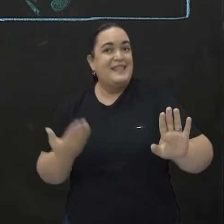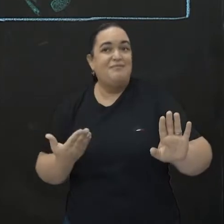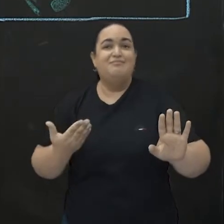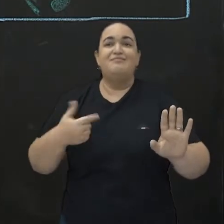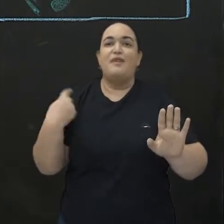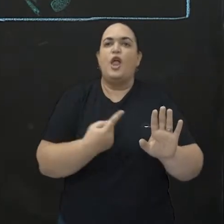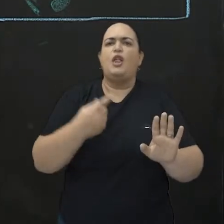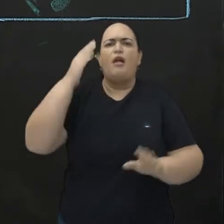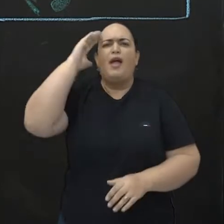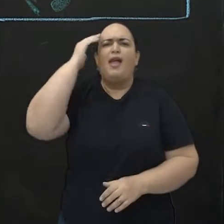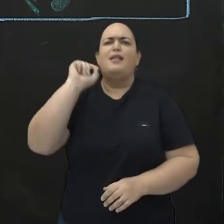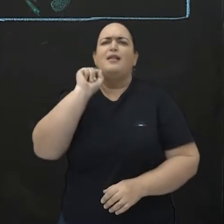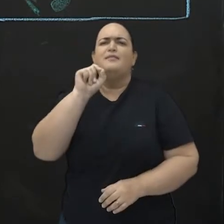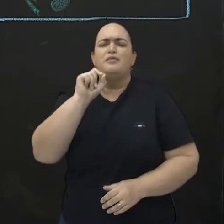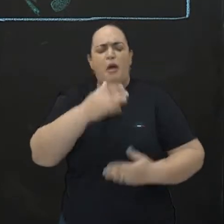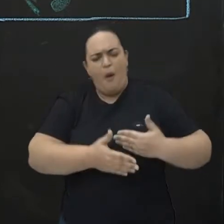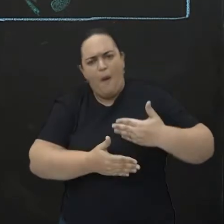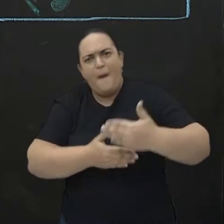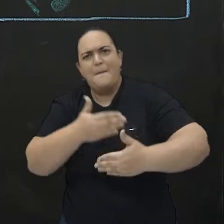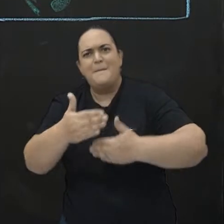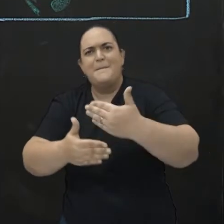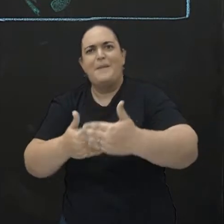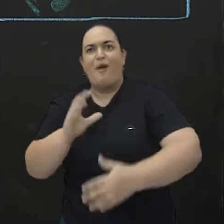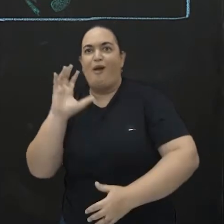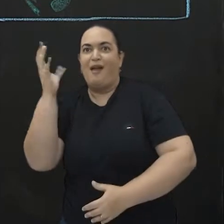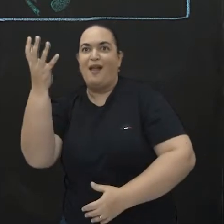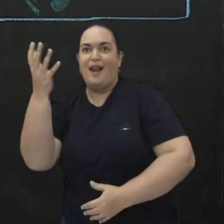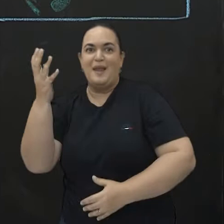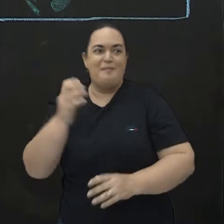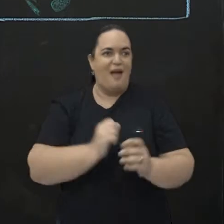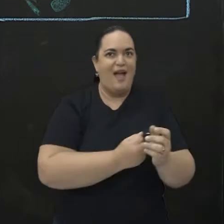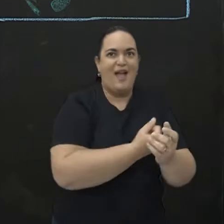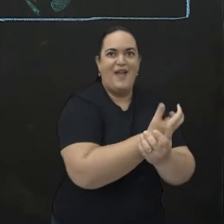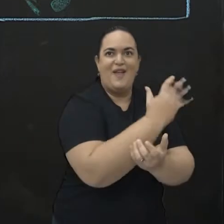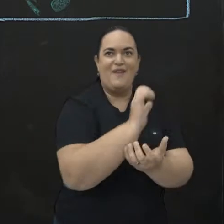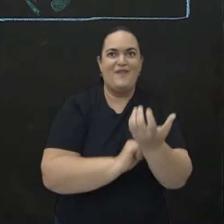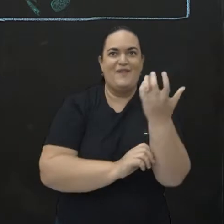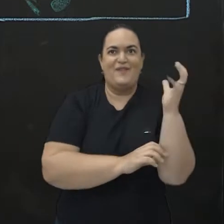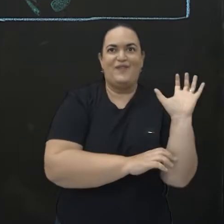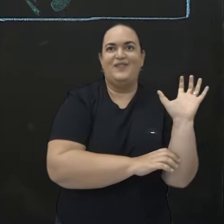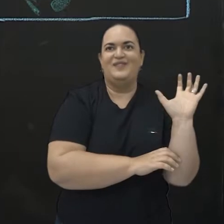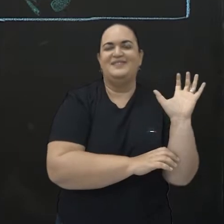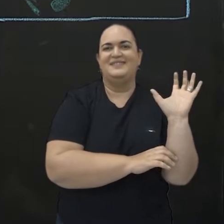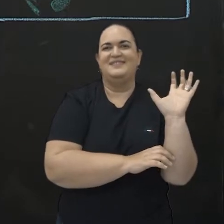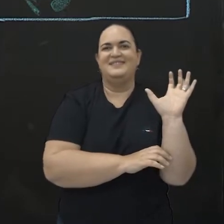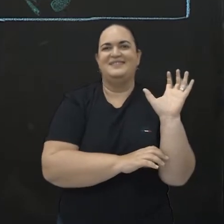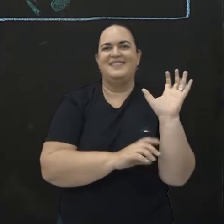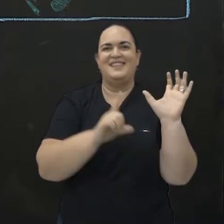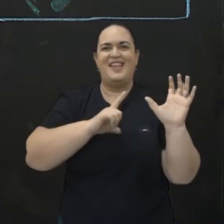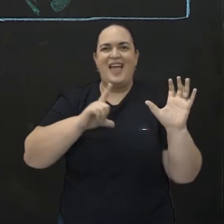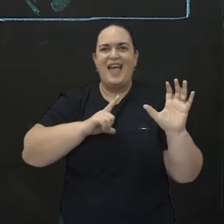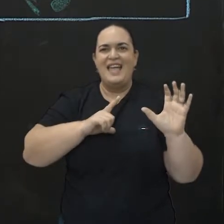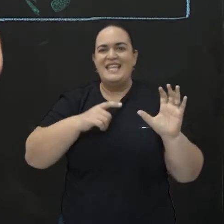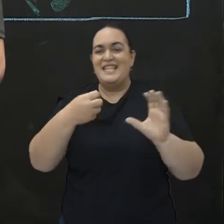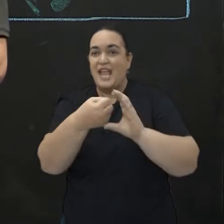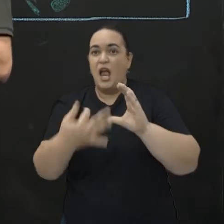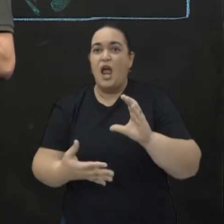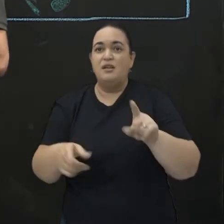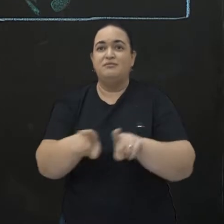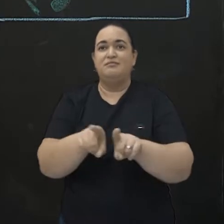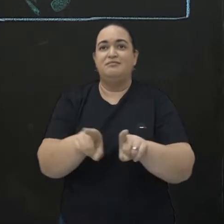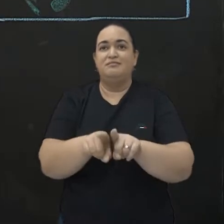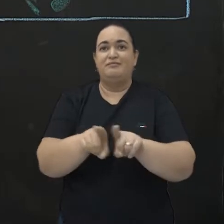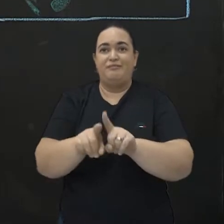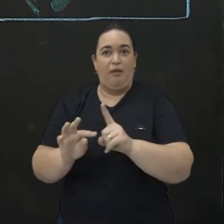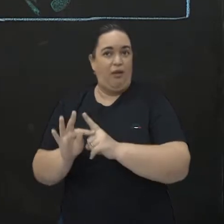da vegetação como fatores aí altitudinais e latitudinais, ok? Vamos entender